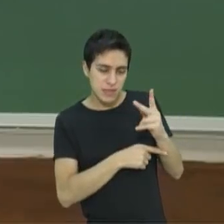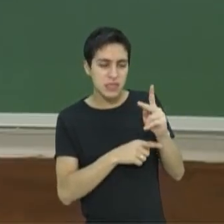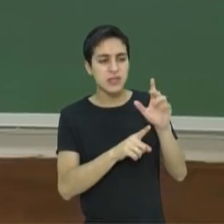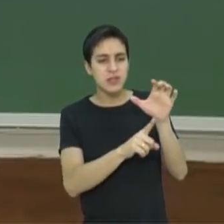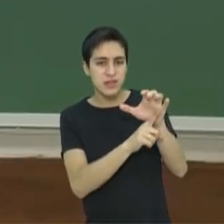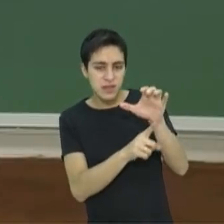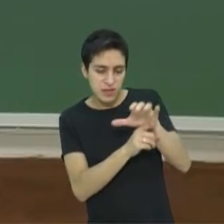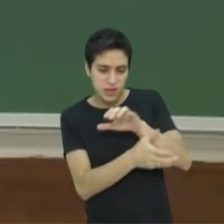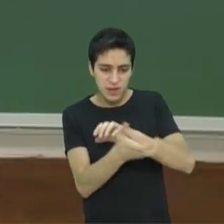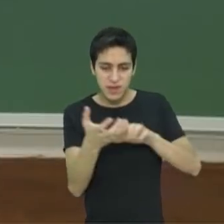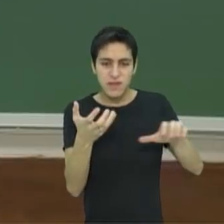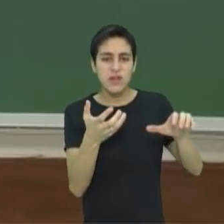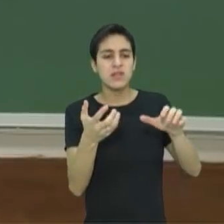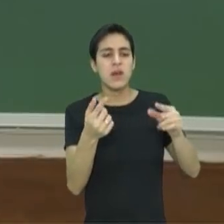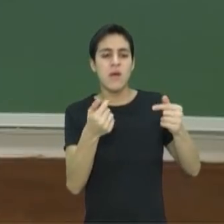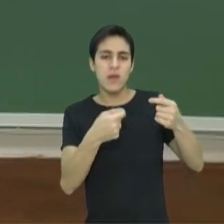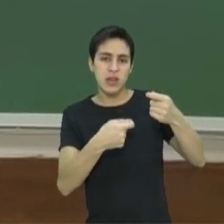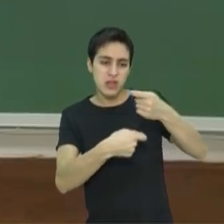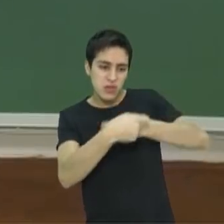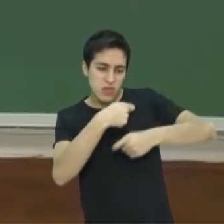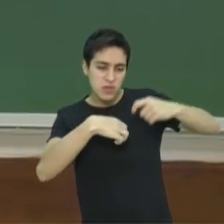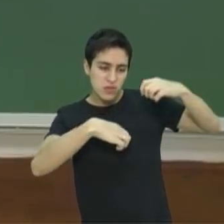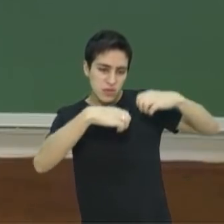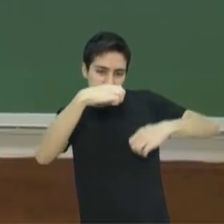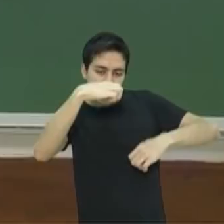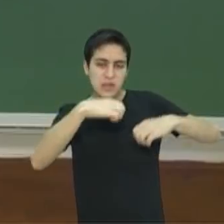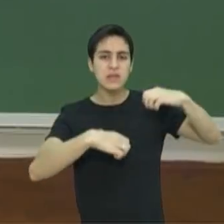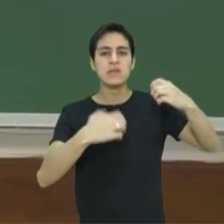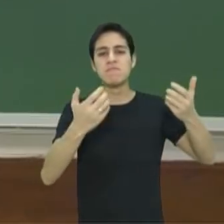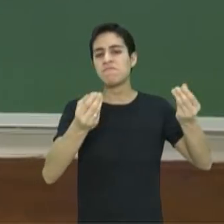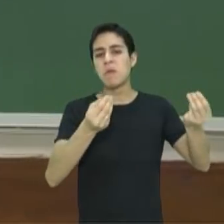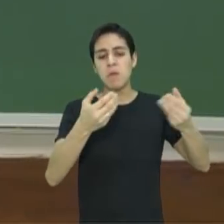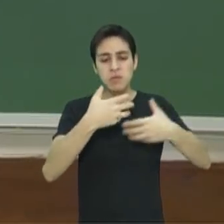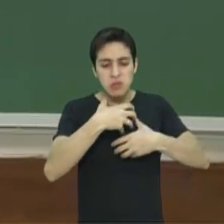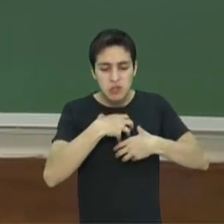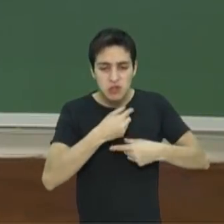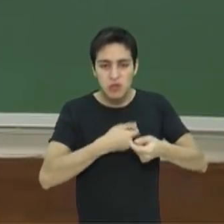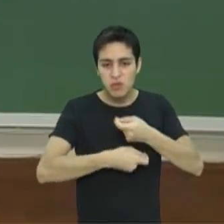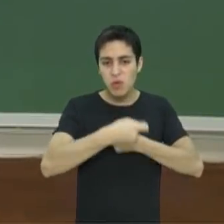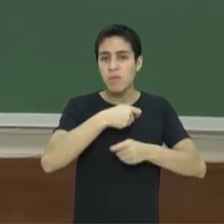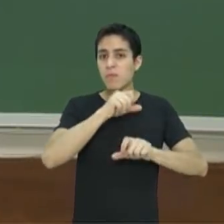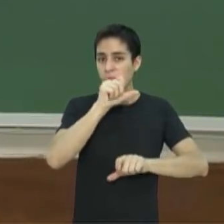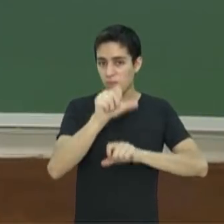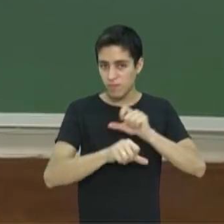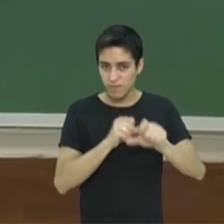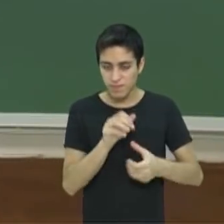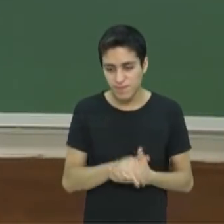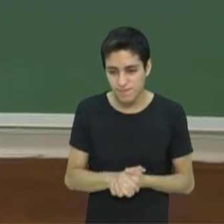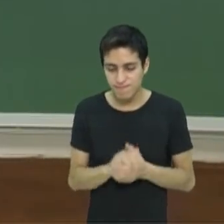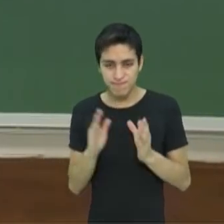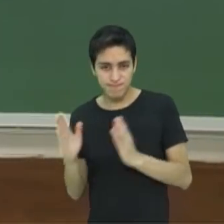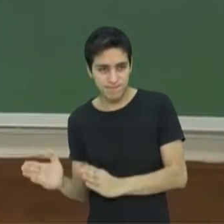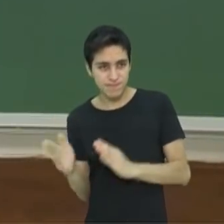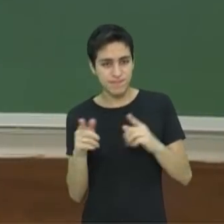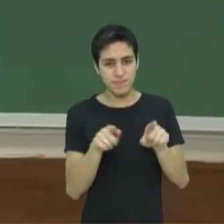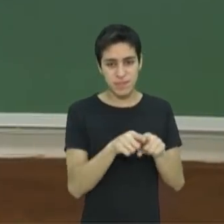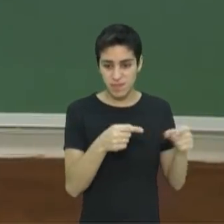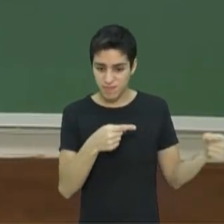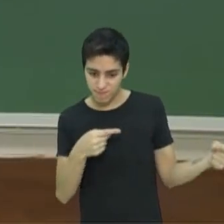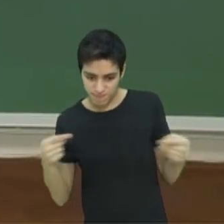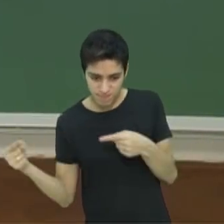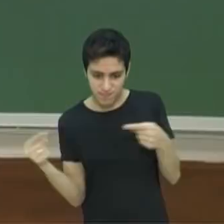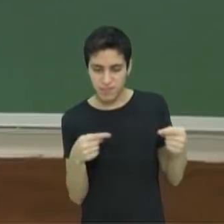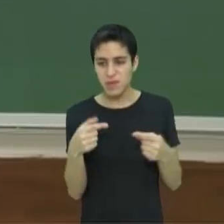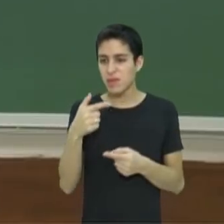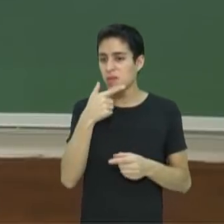que mudou a maneira de trabalhar e a maneira de fazer economia, certo? E as disputas, entre elas o envolvimento de